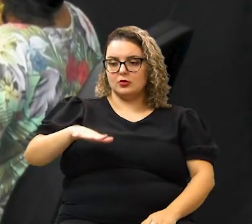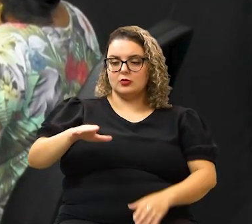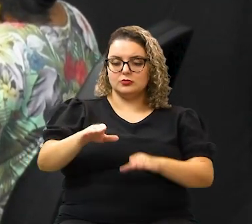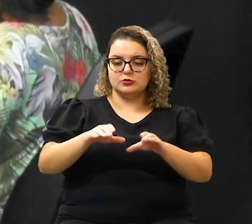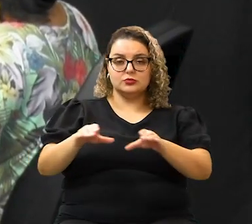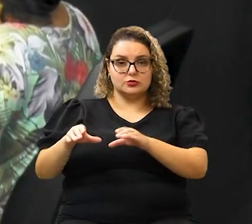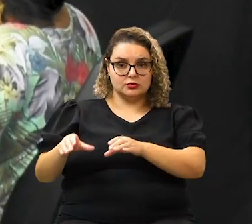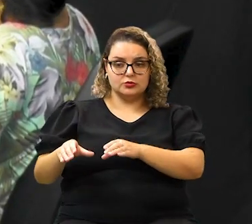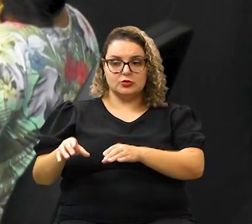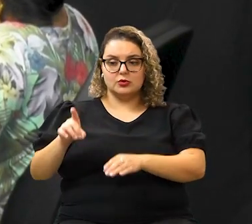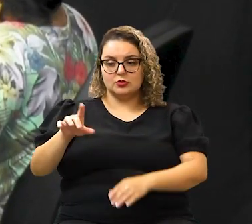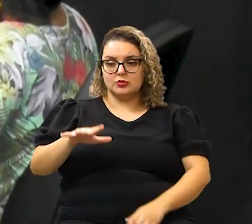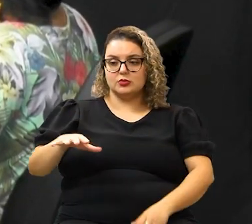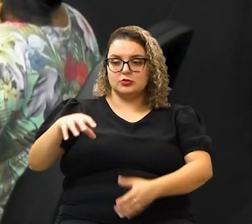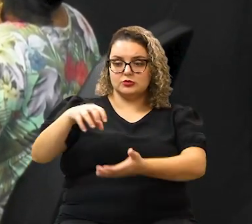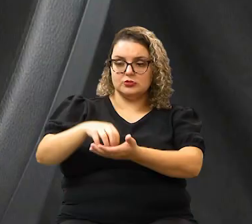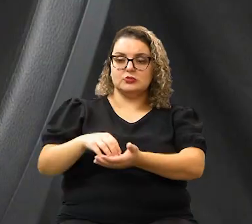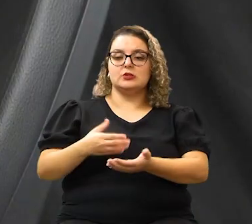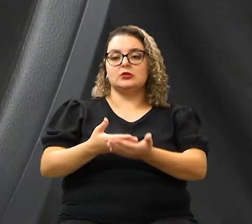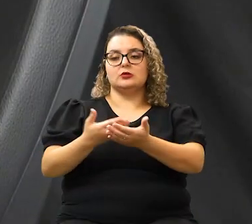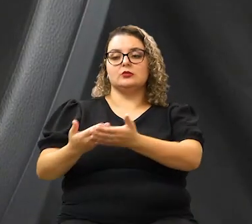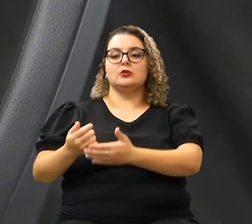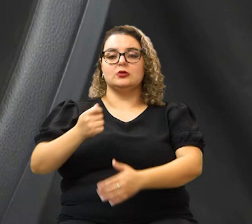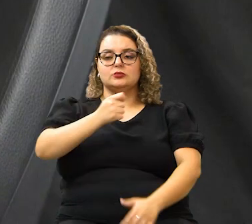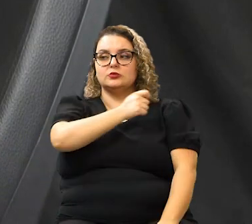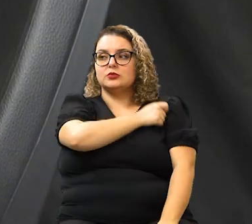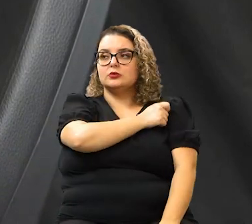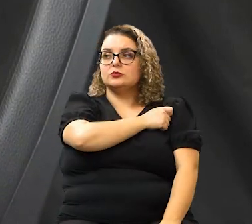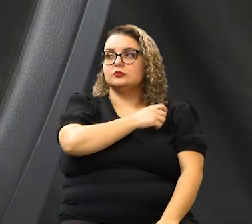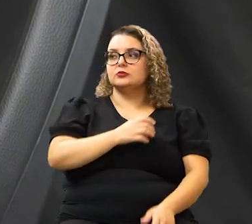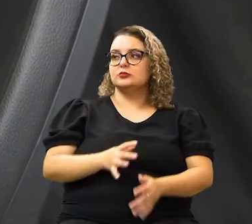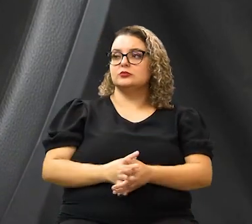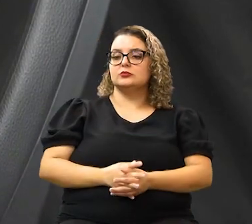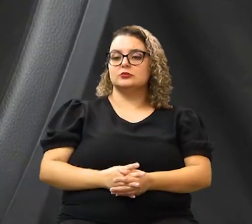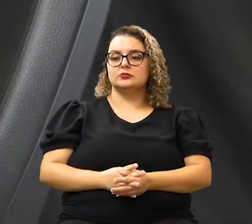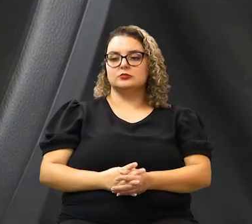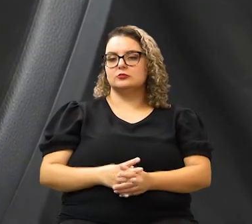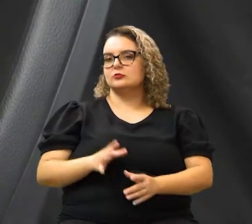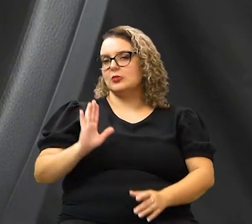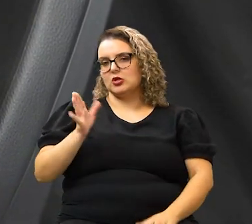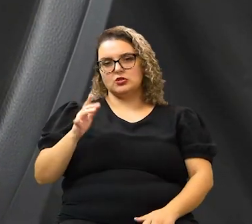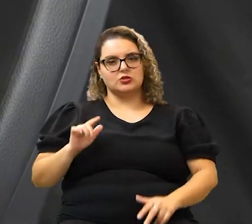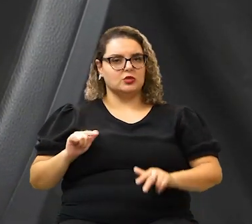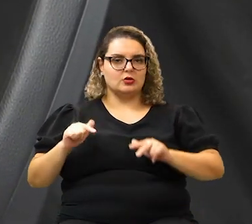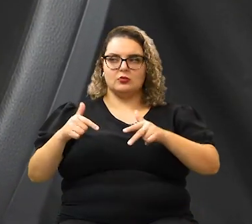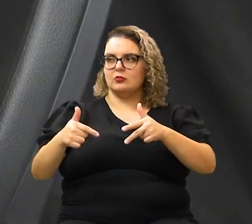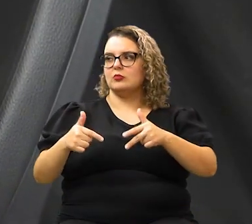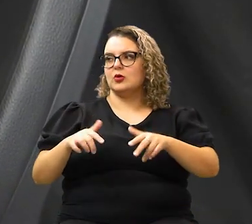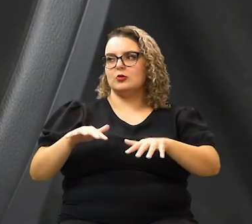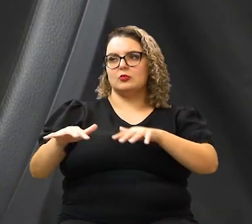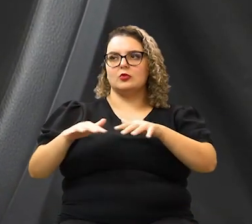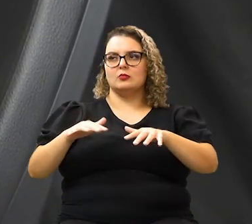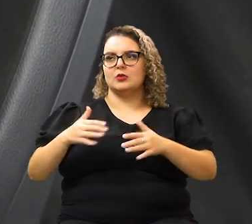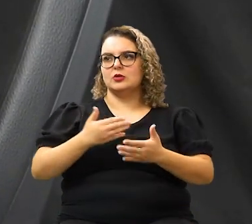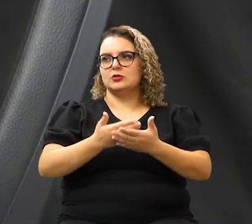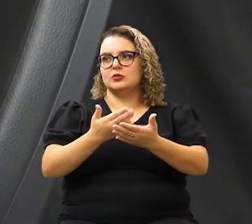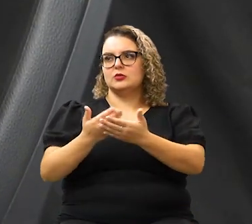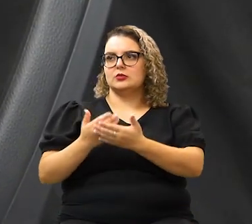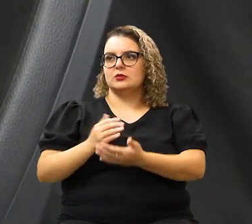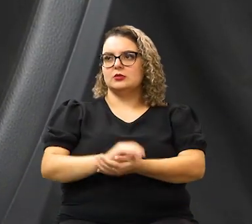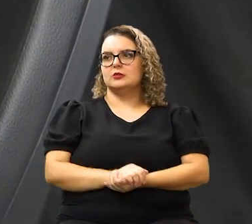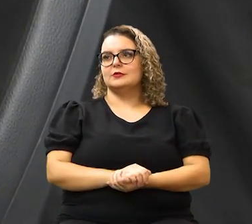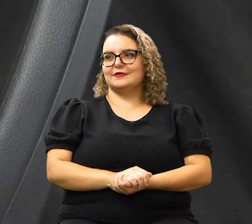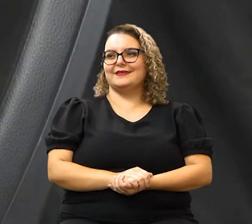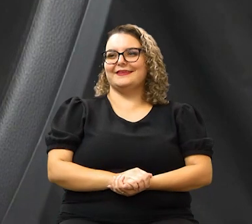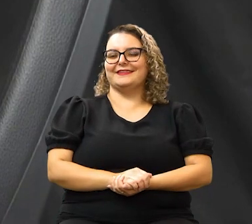dos Estudantes. Sim. Isso eu já estava militando no movimento estudantil, e por meio do movimento estudantil participando de outras coisas.